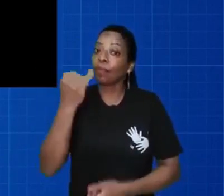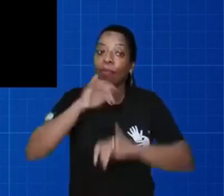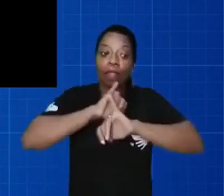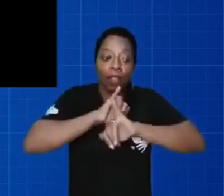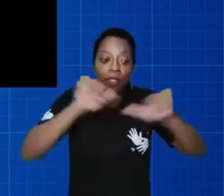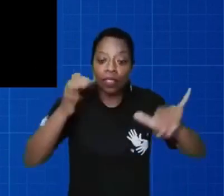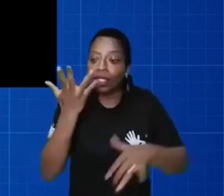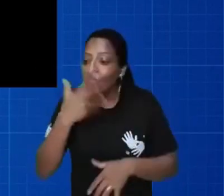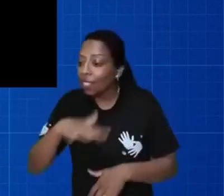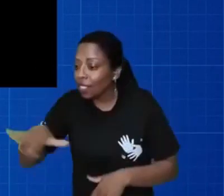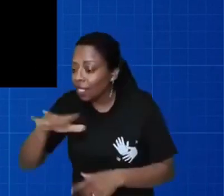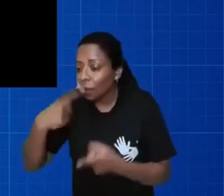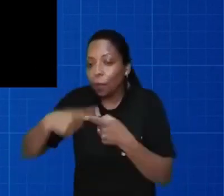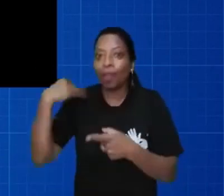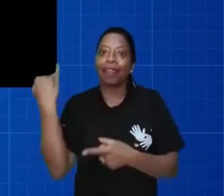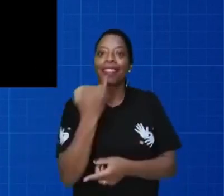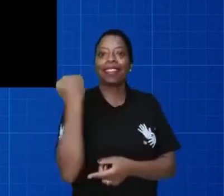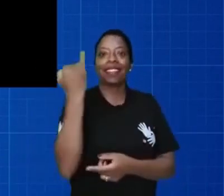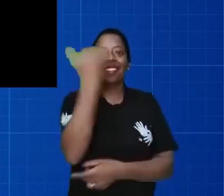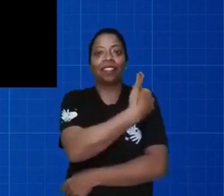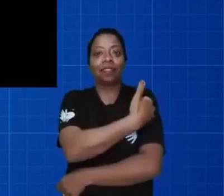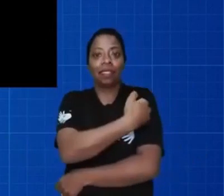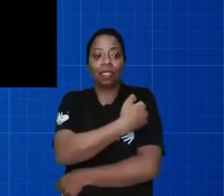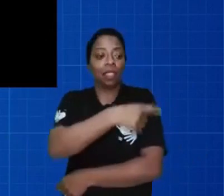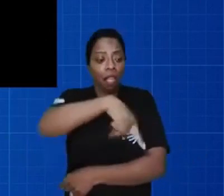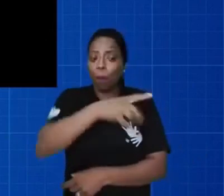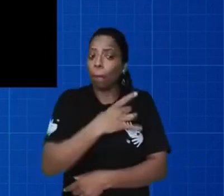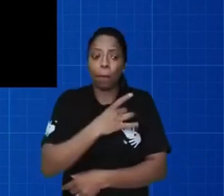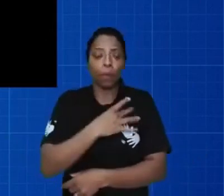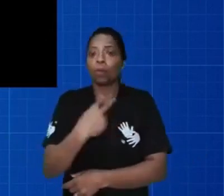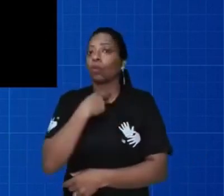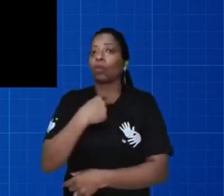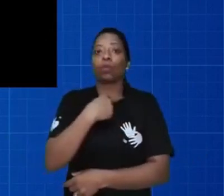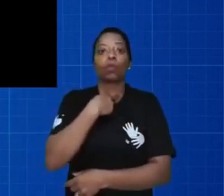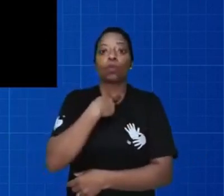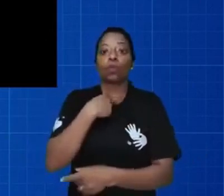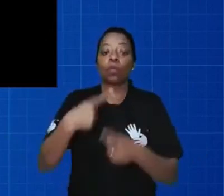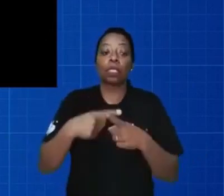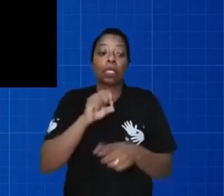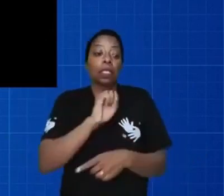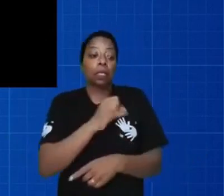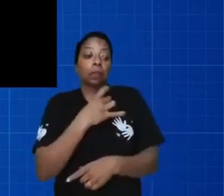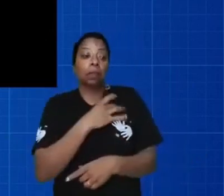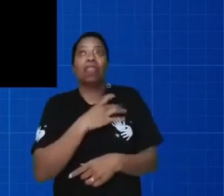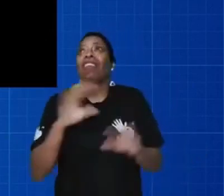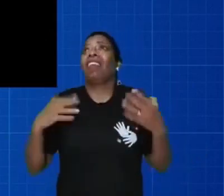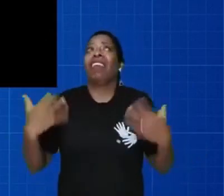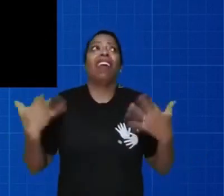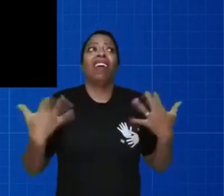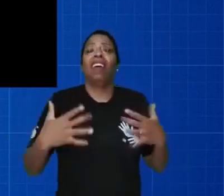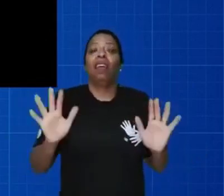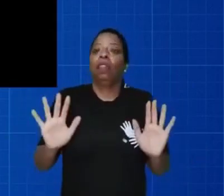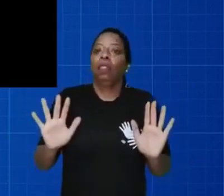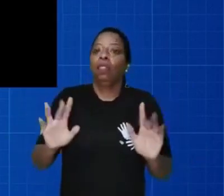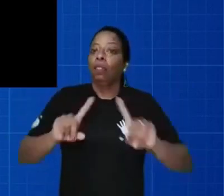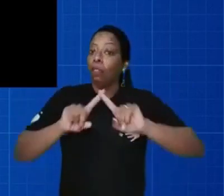rejeição da vacina quando elas escutam os adultos falarem mal. Então, se a gente falar, se você aprontar, vai tomar uma injeção, a enfermeira vai te dar uma injeção,